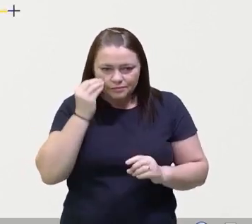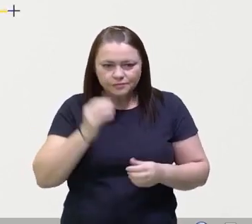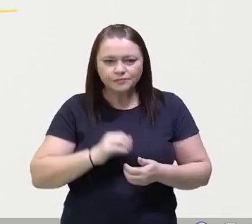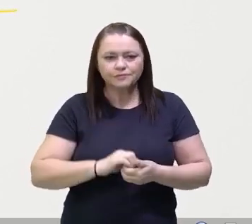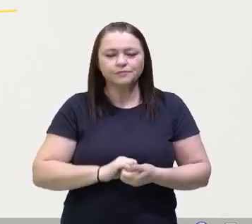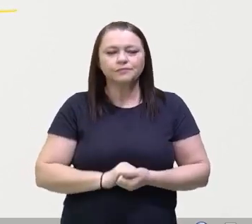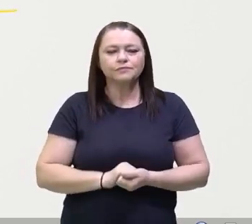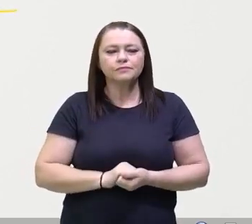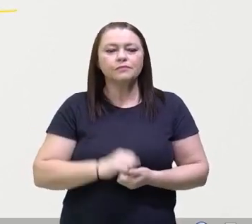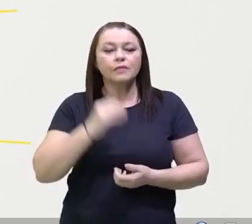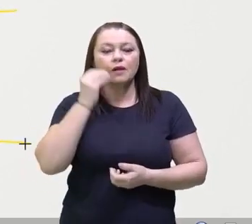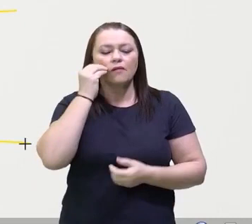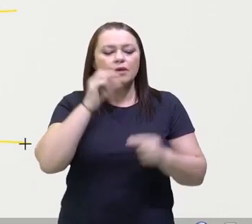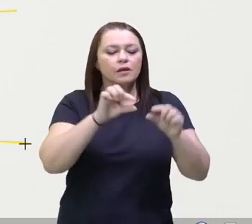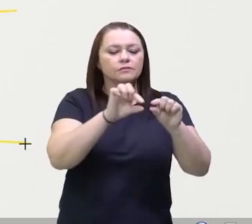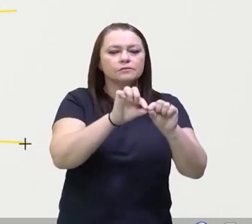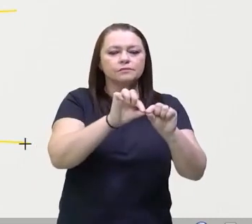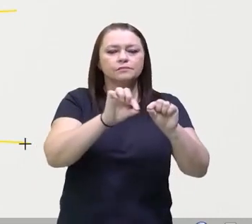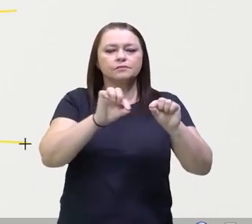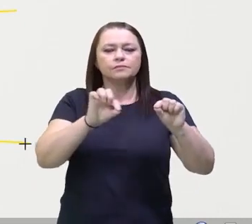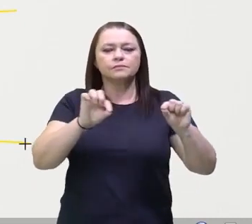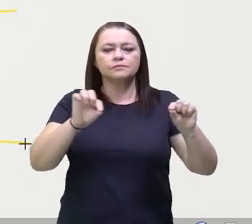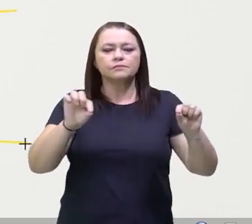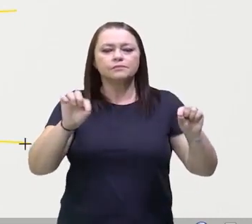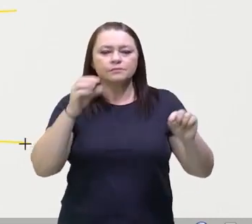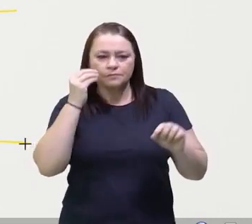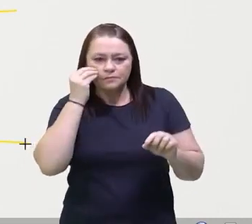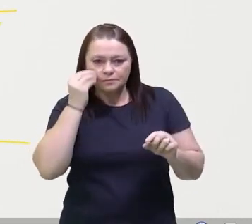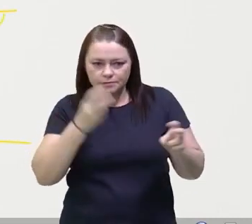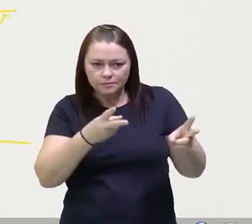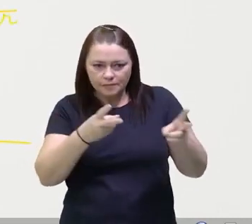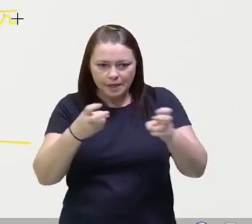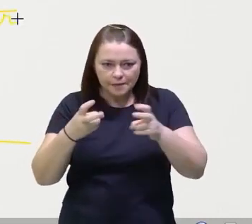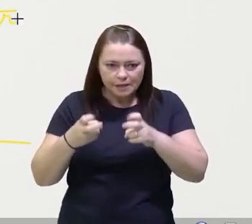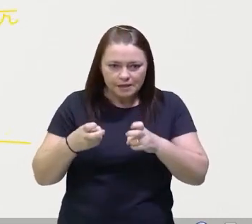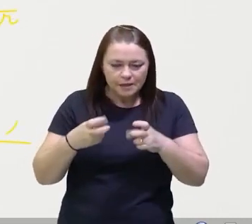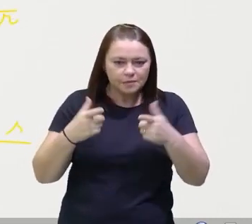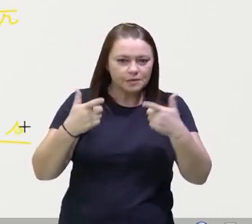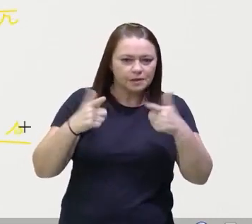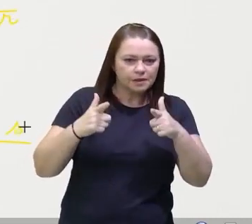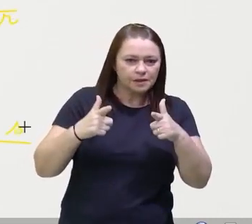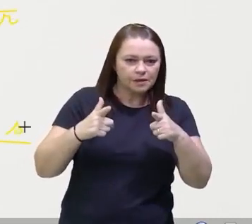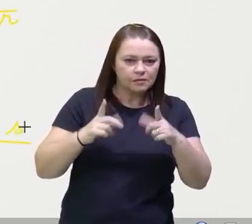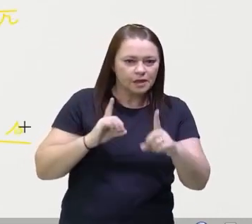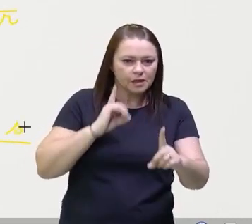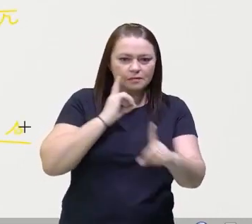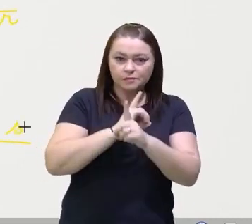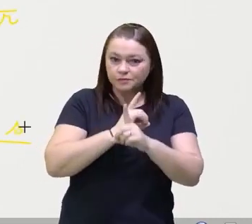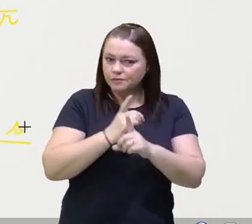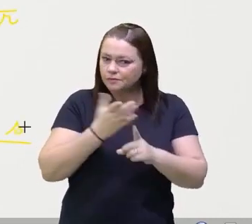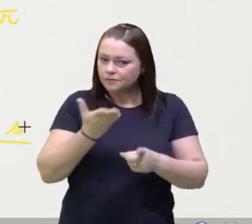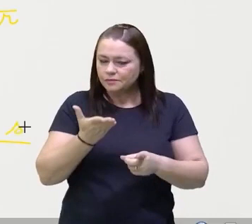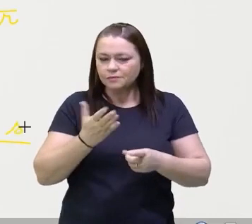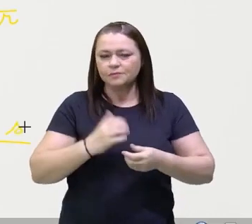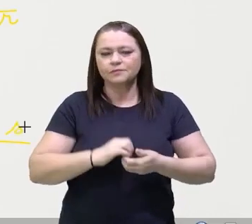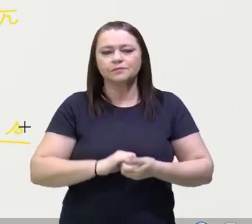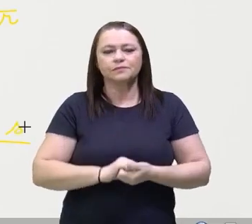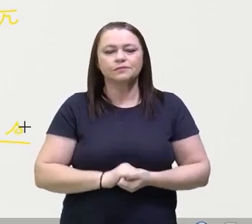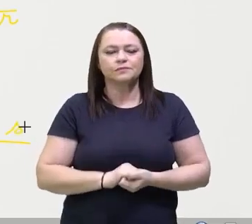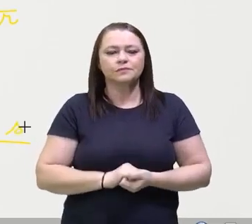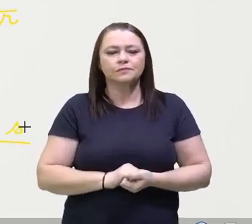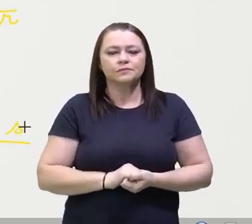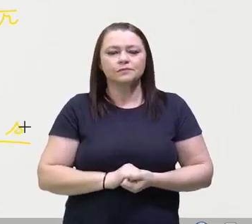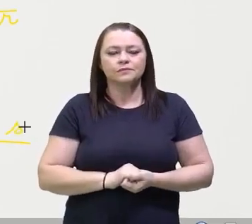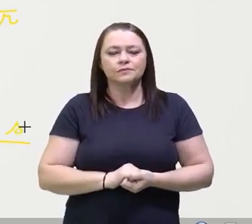colocar aqui uma reta de suporte para nós vermos, ó. Se nós pegarmos essa, chamar aqui de reta R e reta S, observe. São retas o